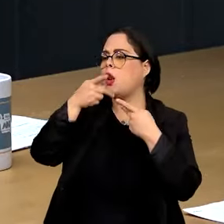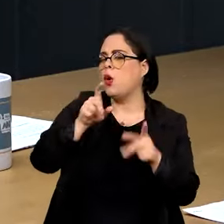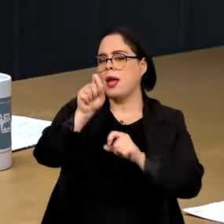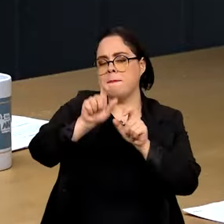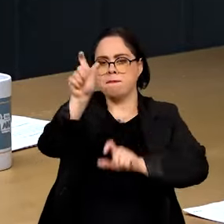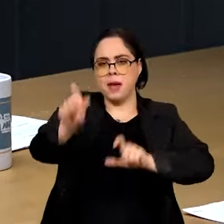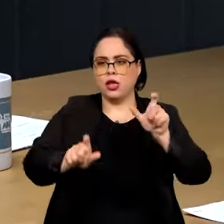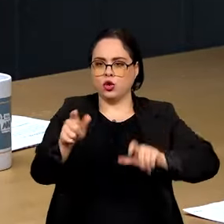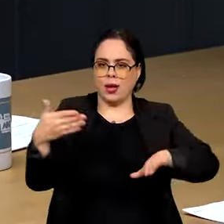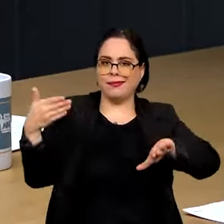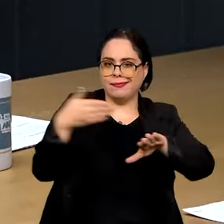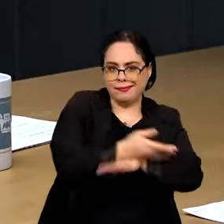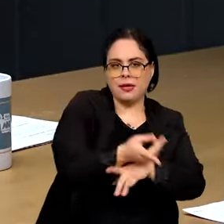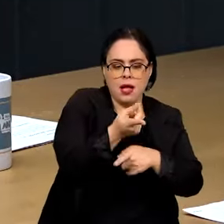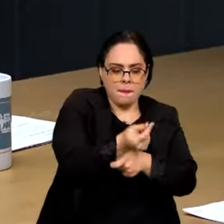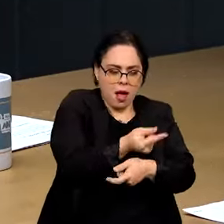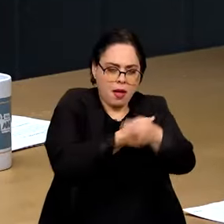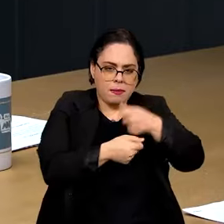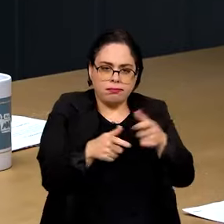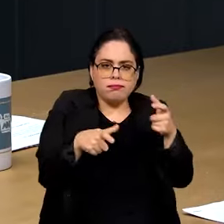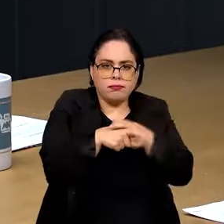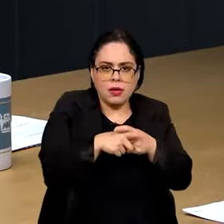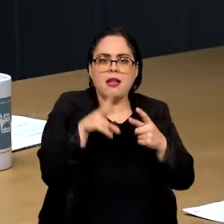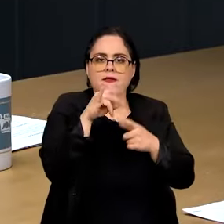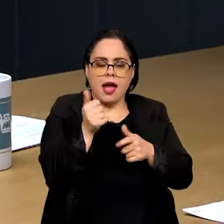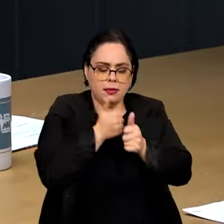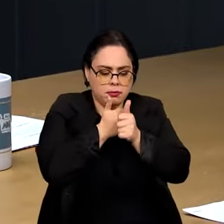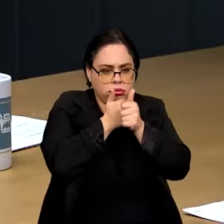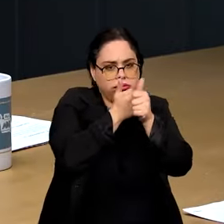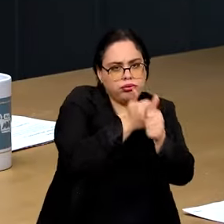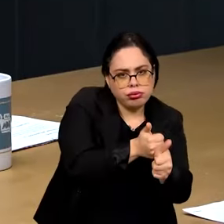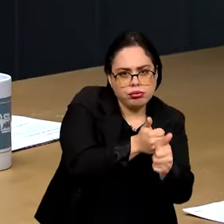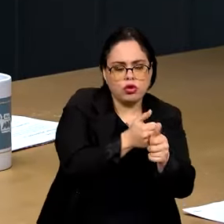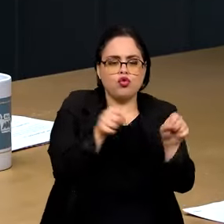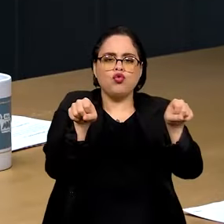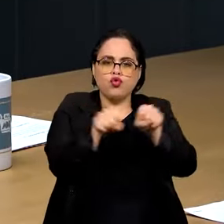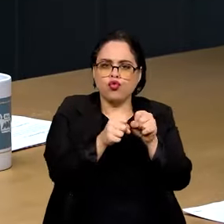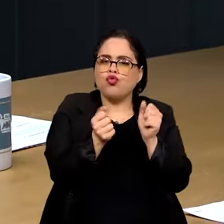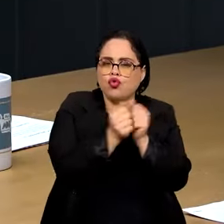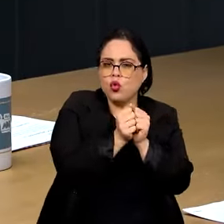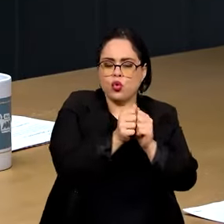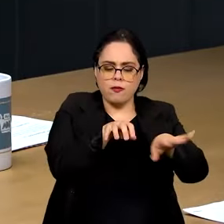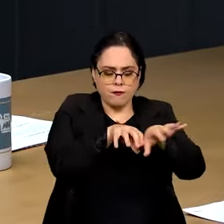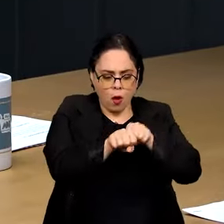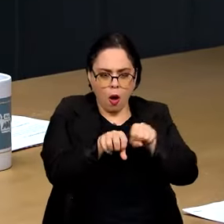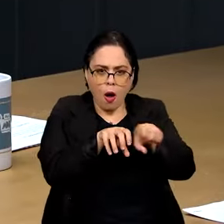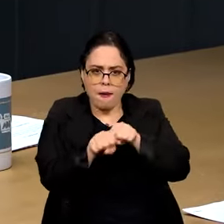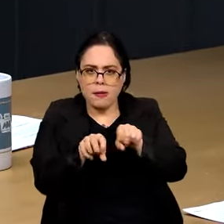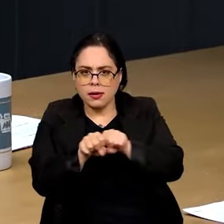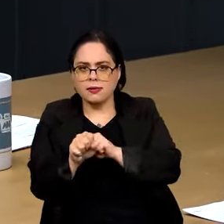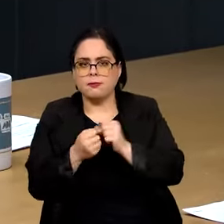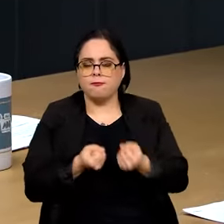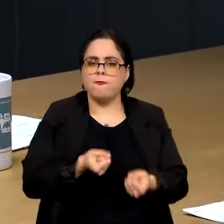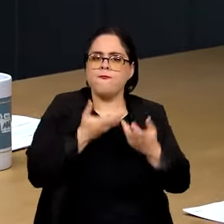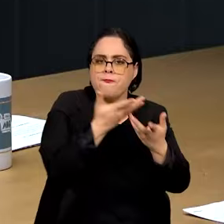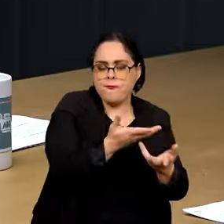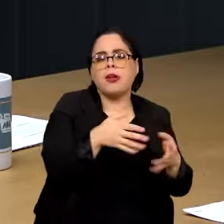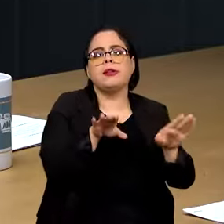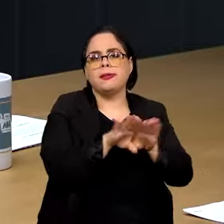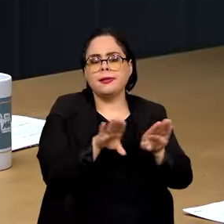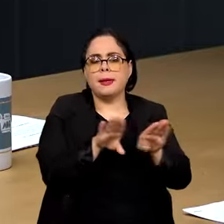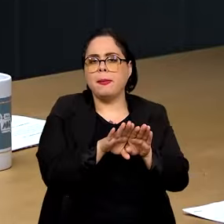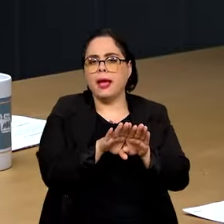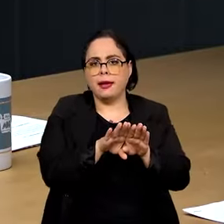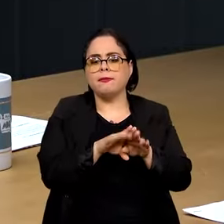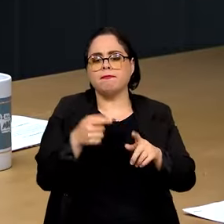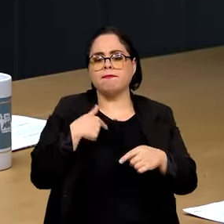o as pessoas né que acessaram microcrédito vão ser acompanhadas de perto além da capacitação que elas vão né que vai ser oferecida que elas